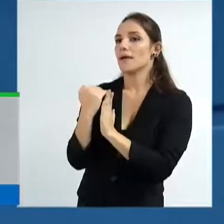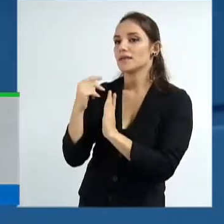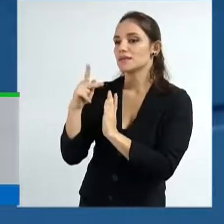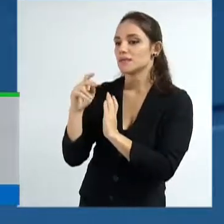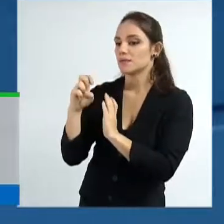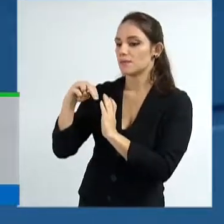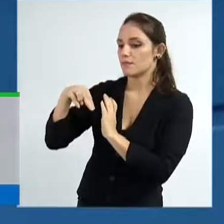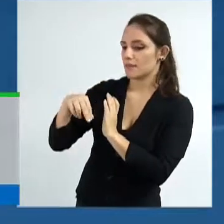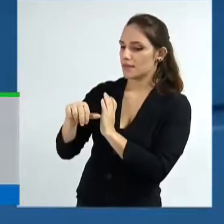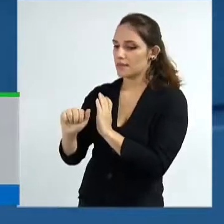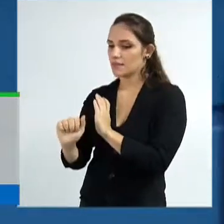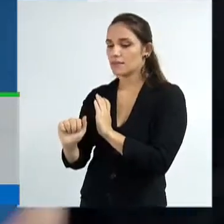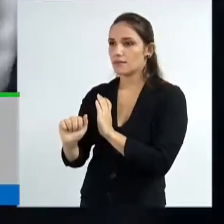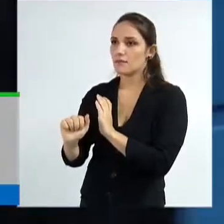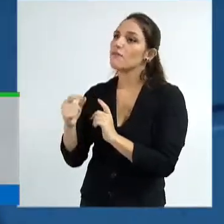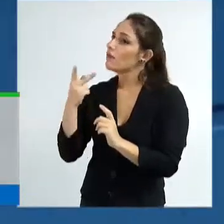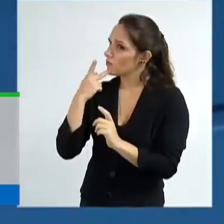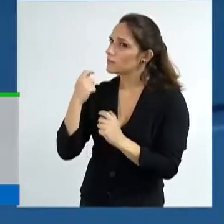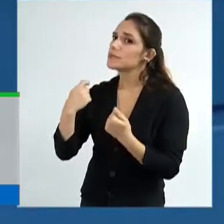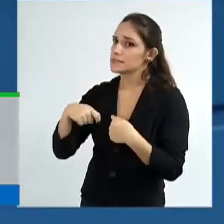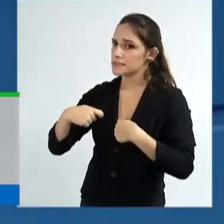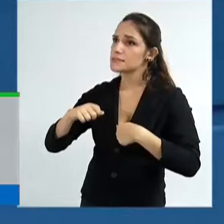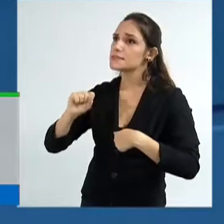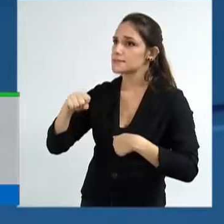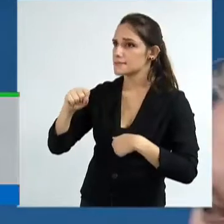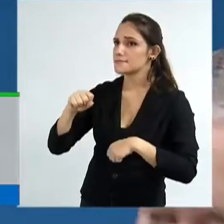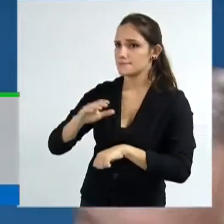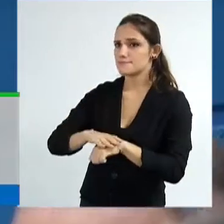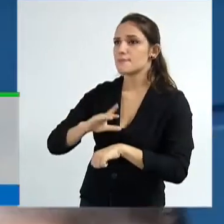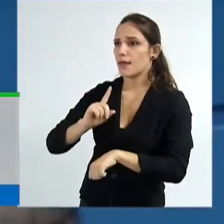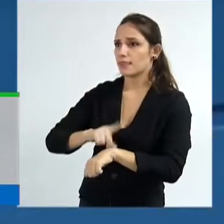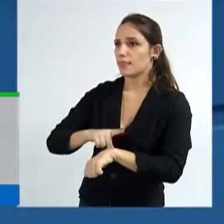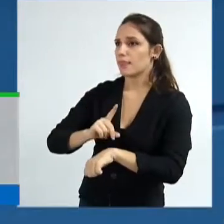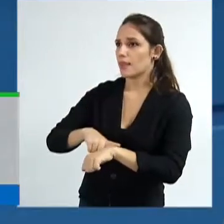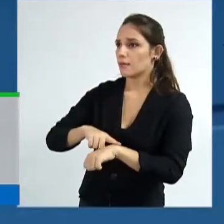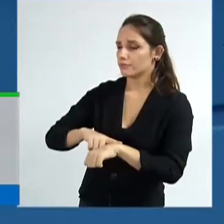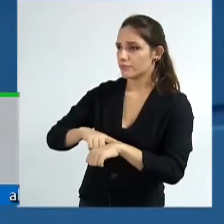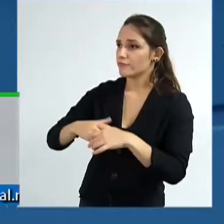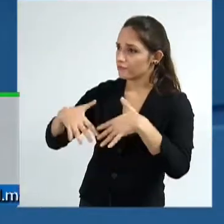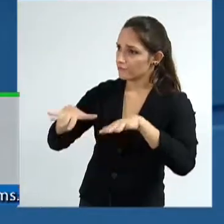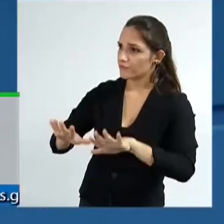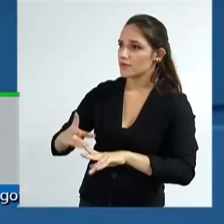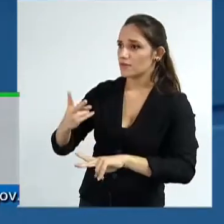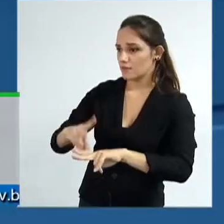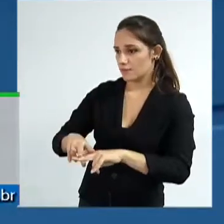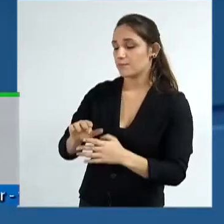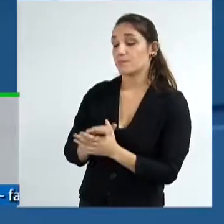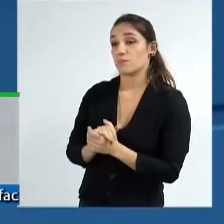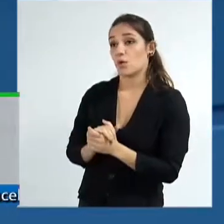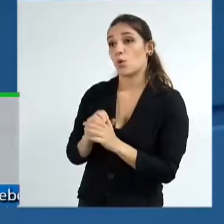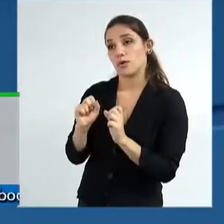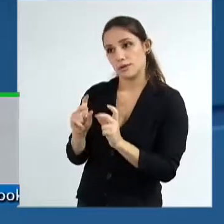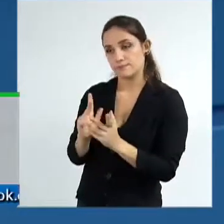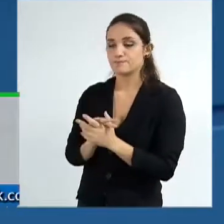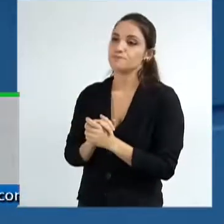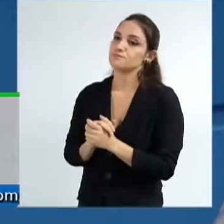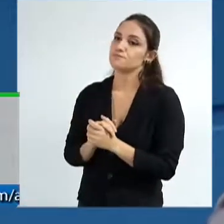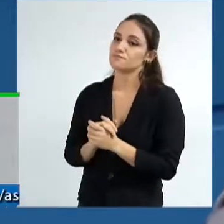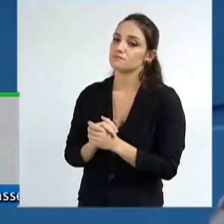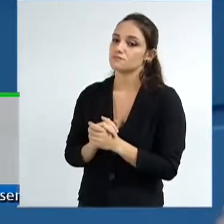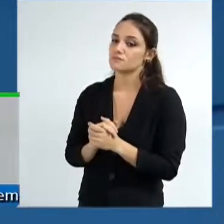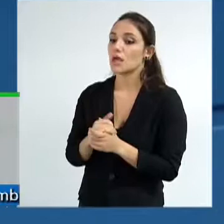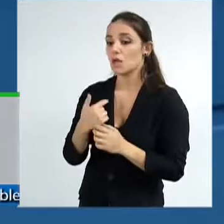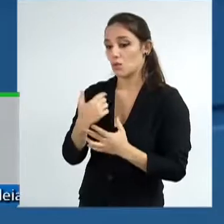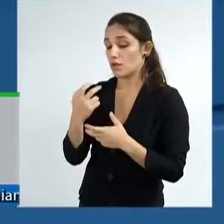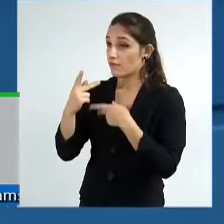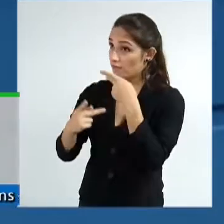em relação à condenação em primeira instância feita pelo juiz na época, Sérgio Moro. Dizer ainda